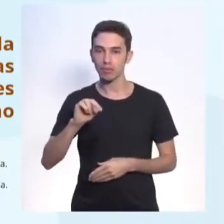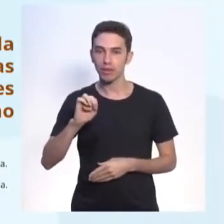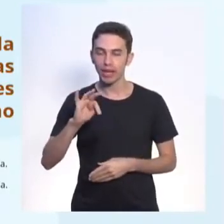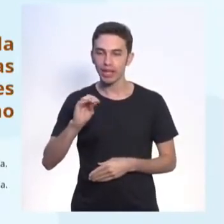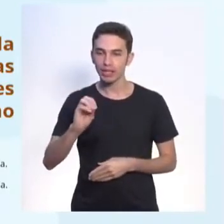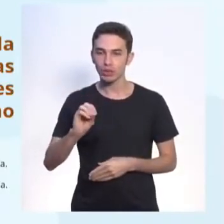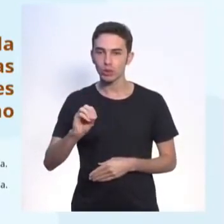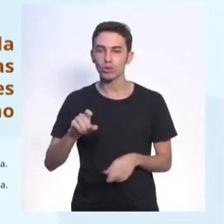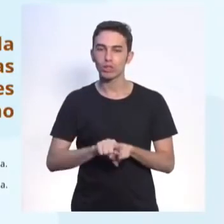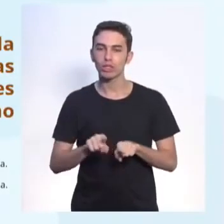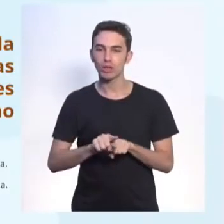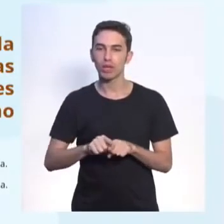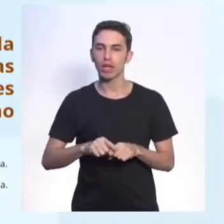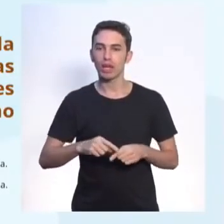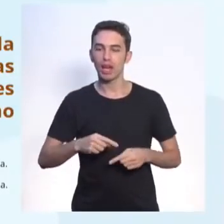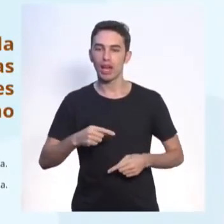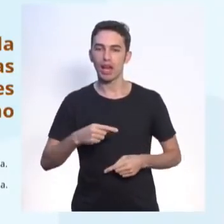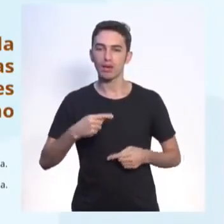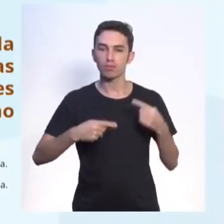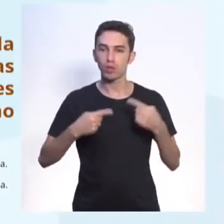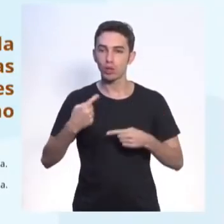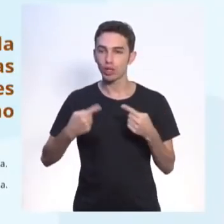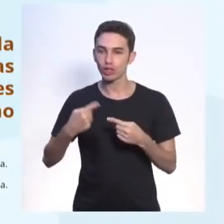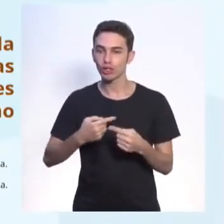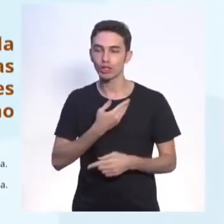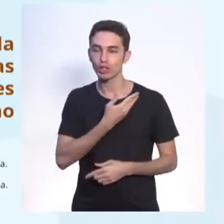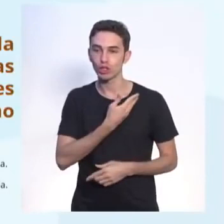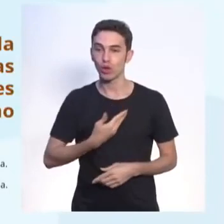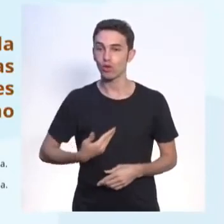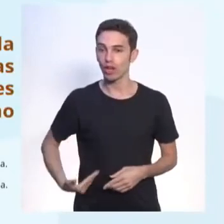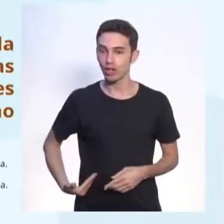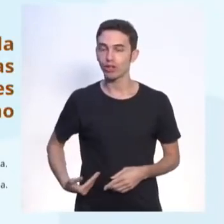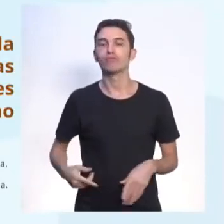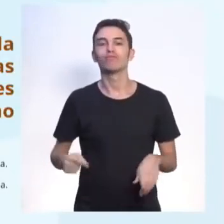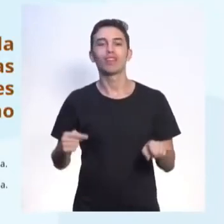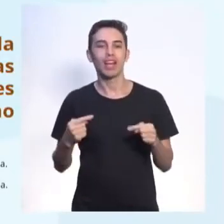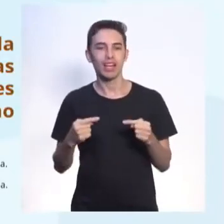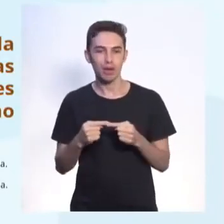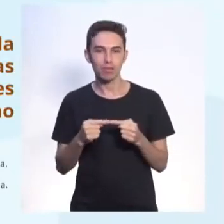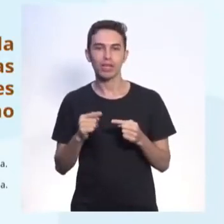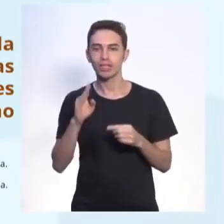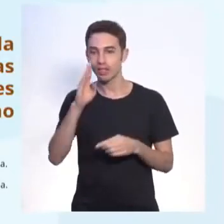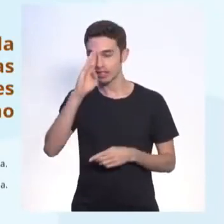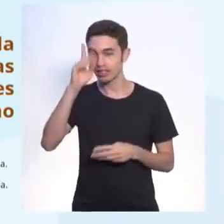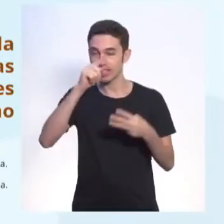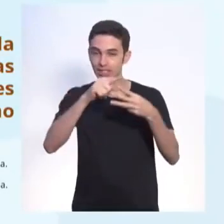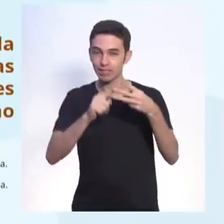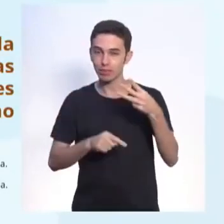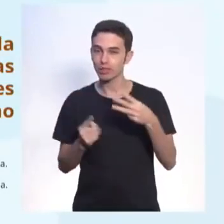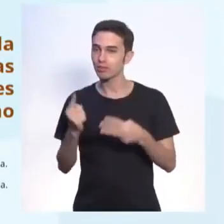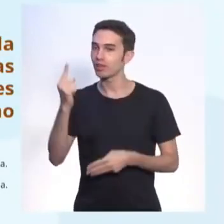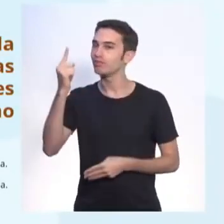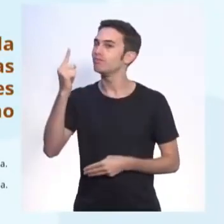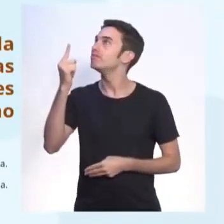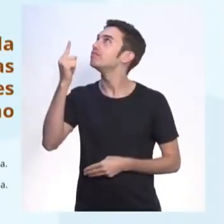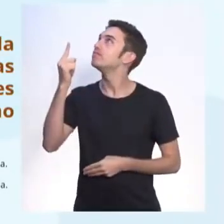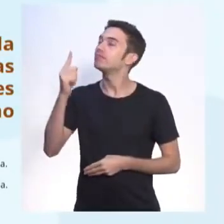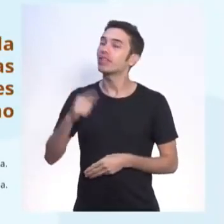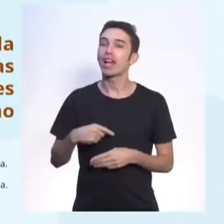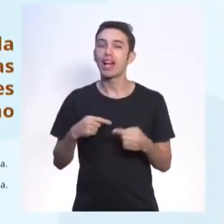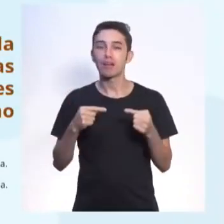três pontos aí ao lado vai indicar as principais características aí